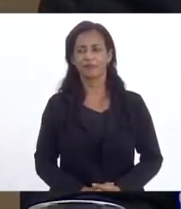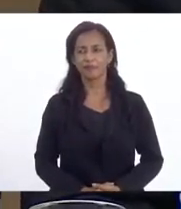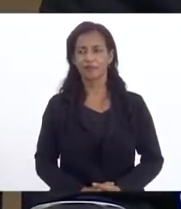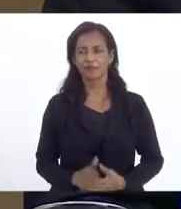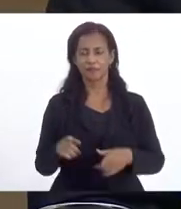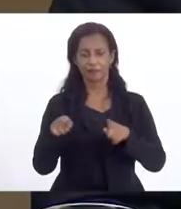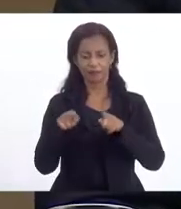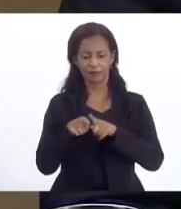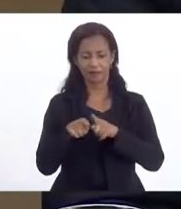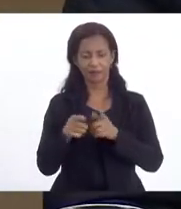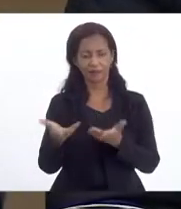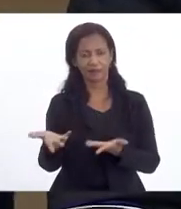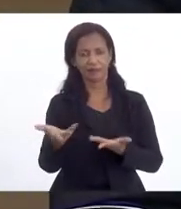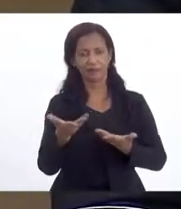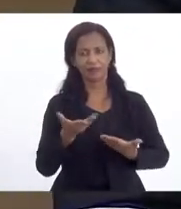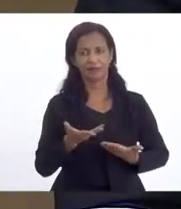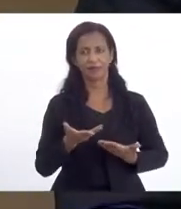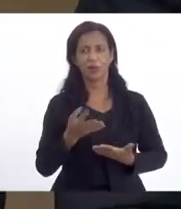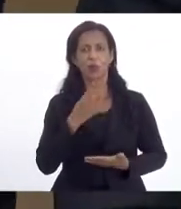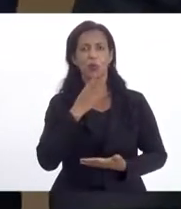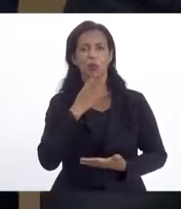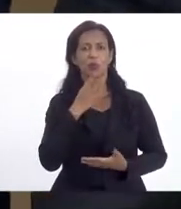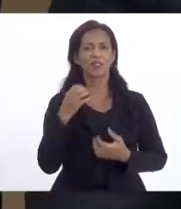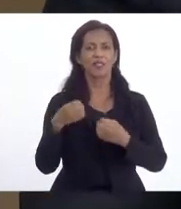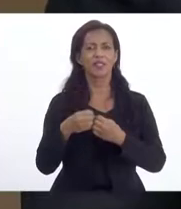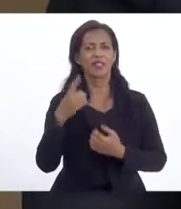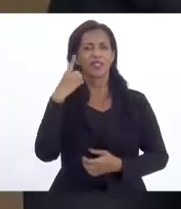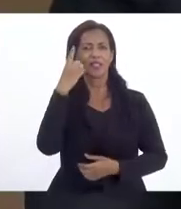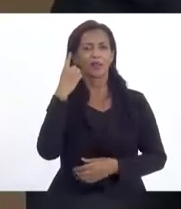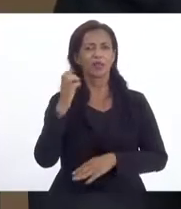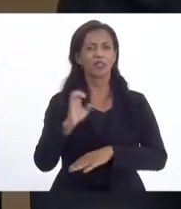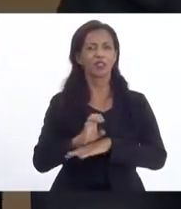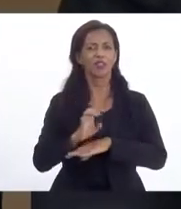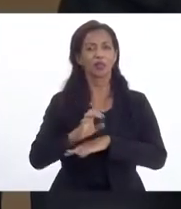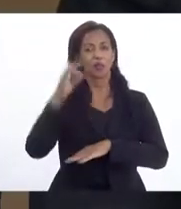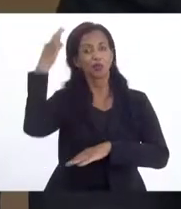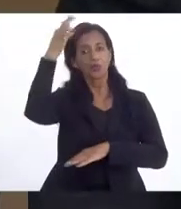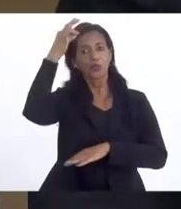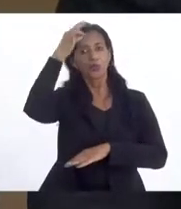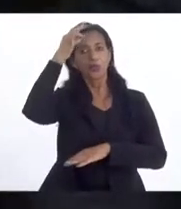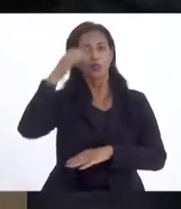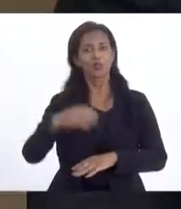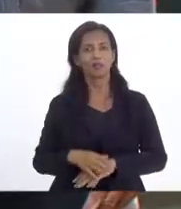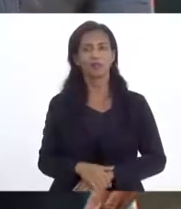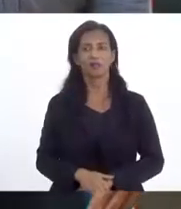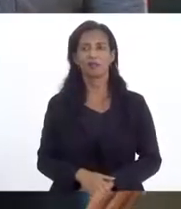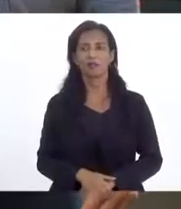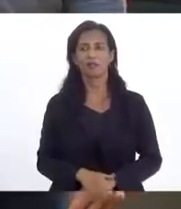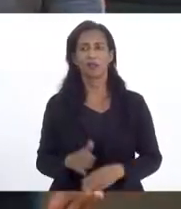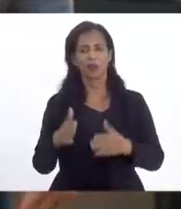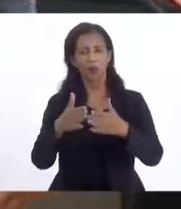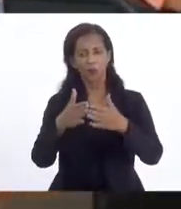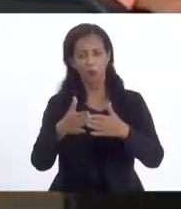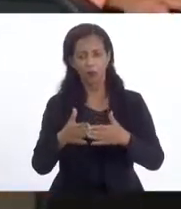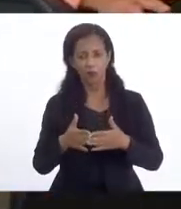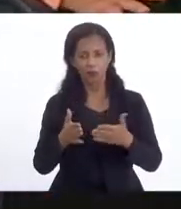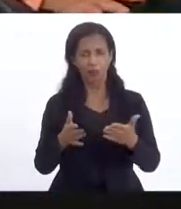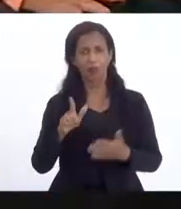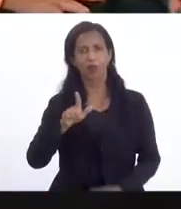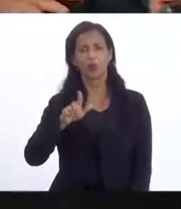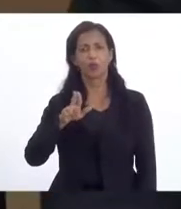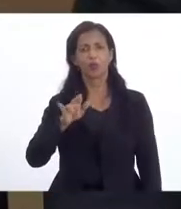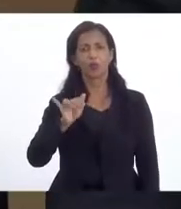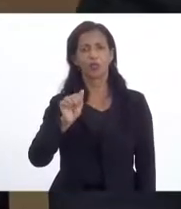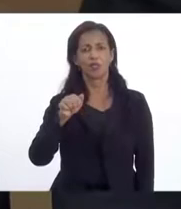Queria também chamar, que eu conheci há pouco, o deputado estadual do Espírito Santo. Por favor, Luciano.